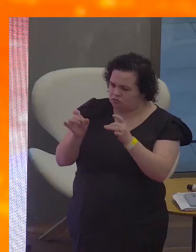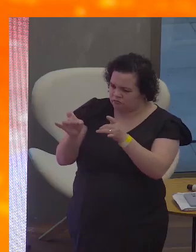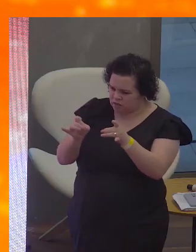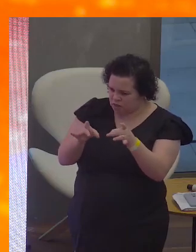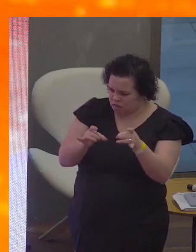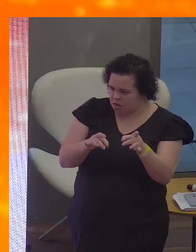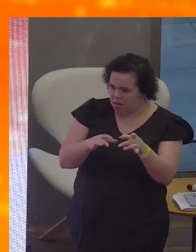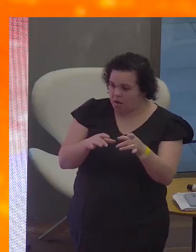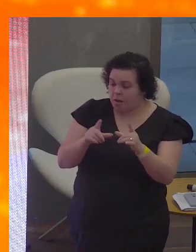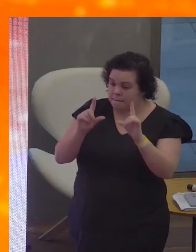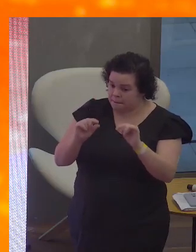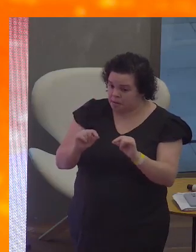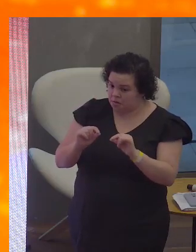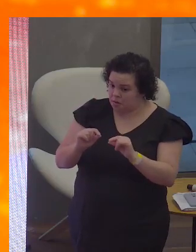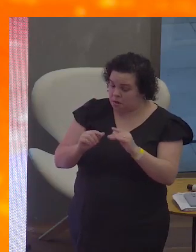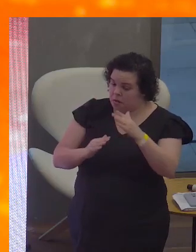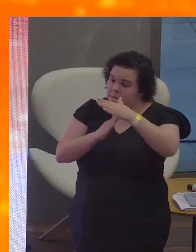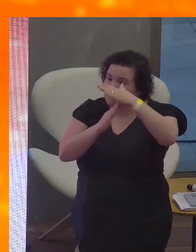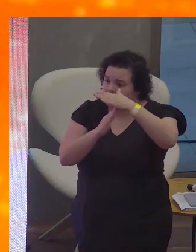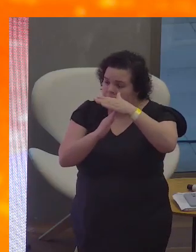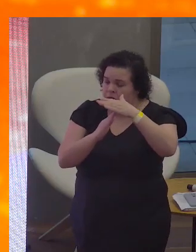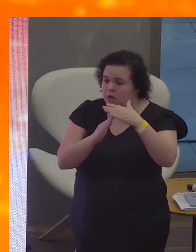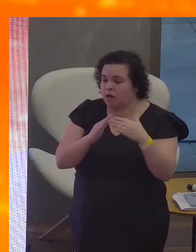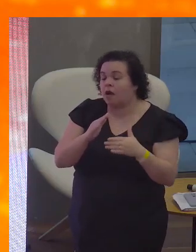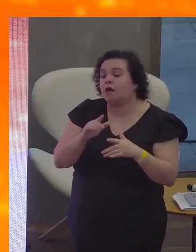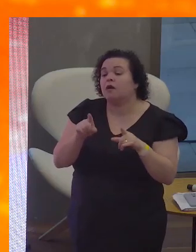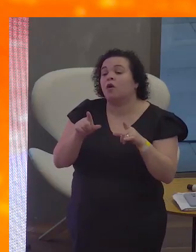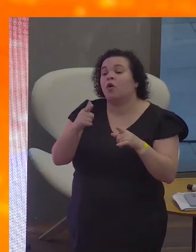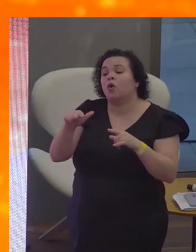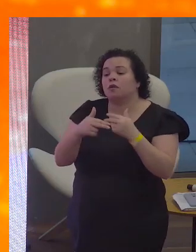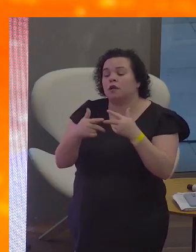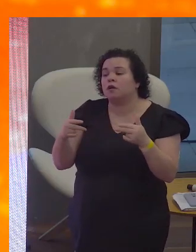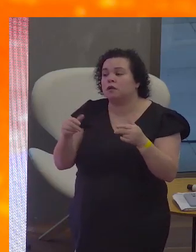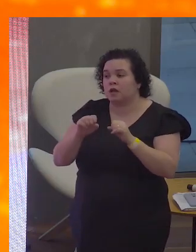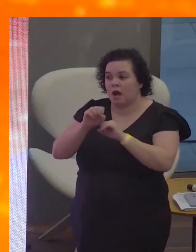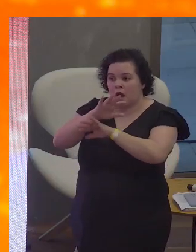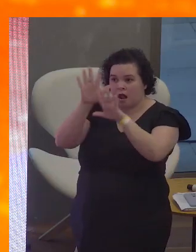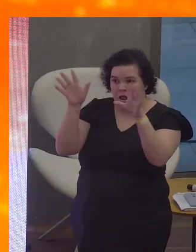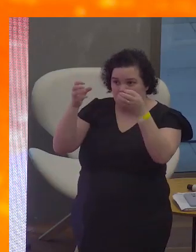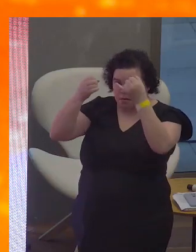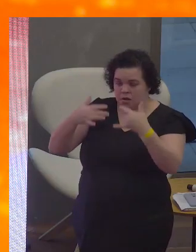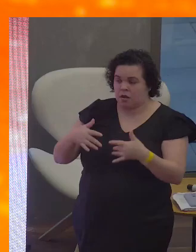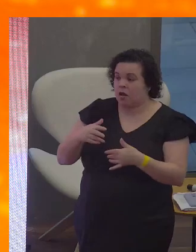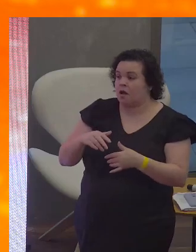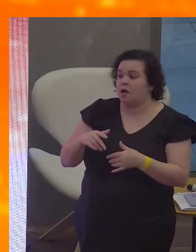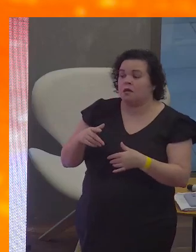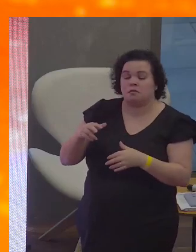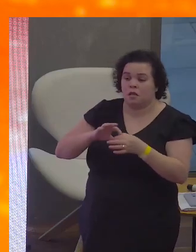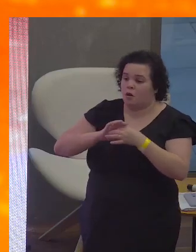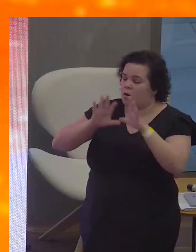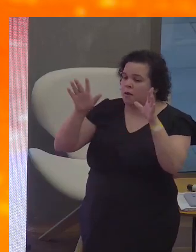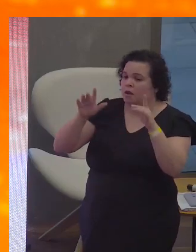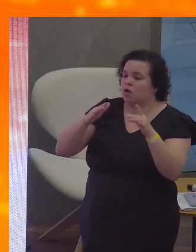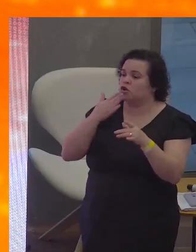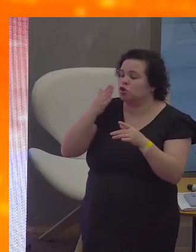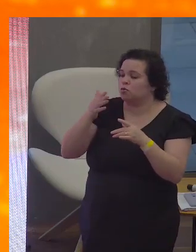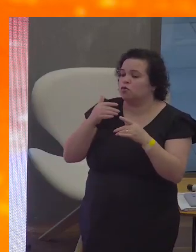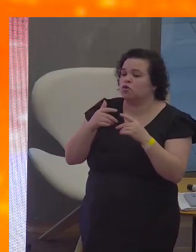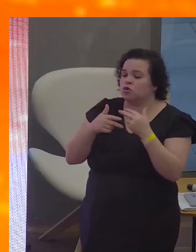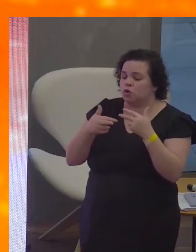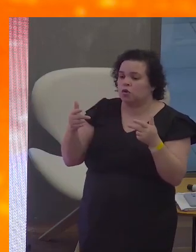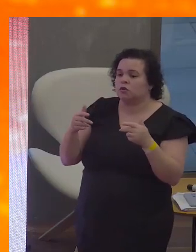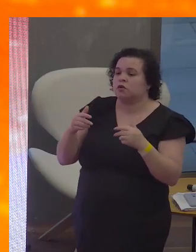comercializada, a mínima e a máxima, fora desse... E outra coisa, está bem claro ali, não é autorizado nenhum tipo de propriedade